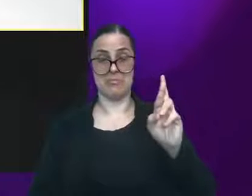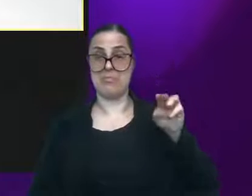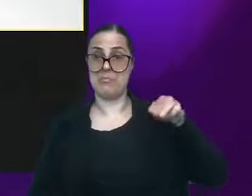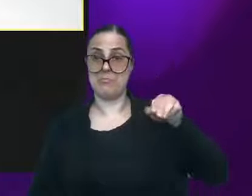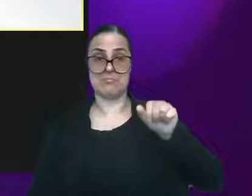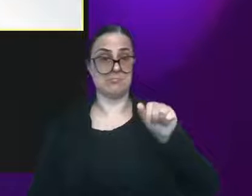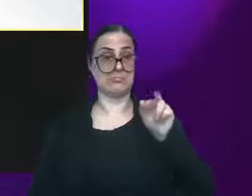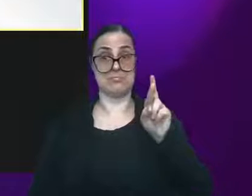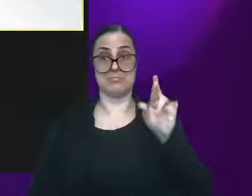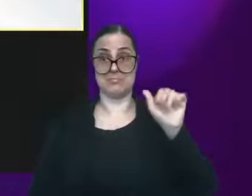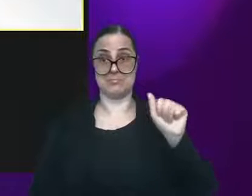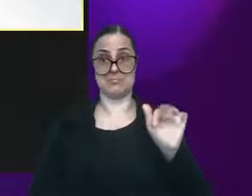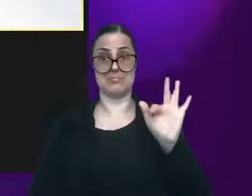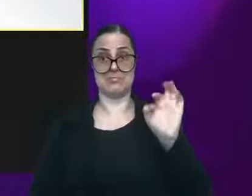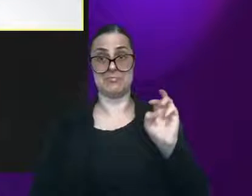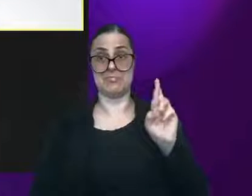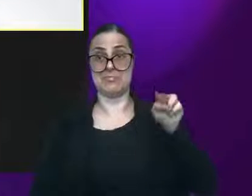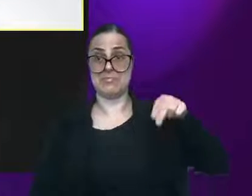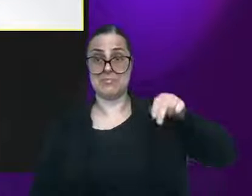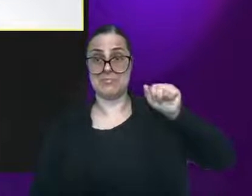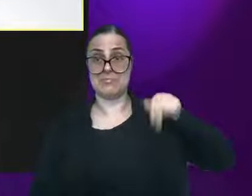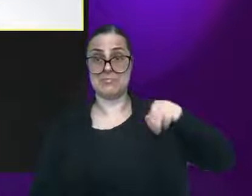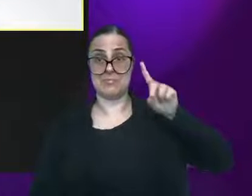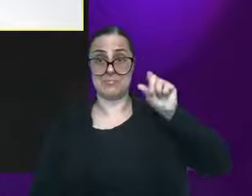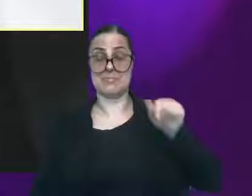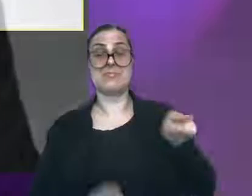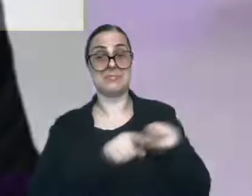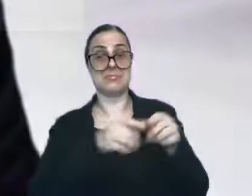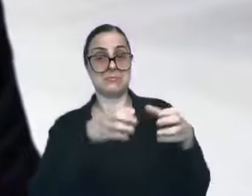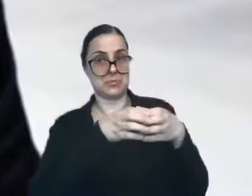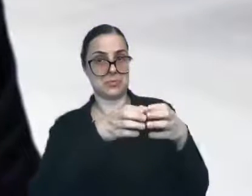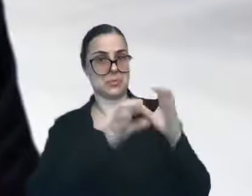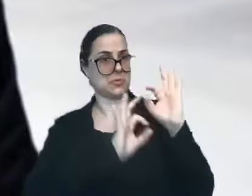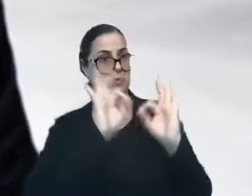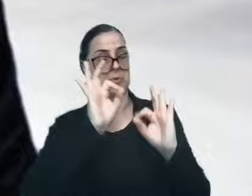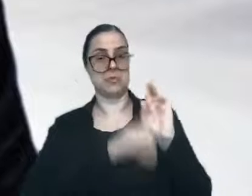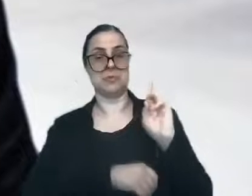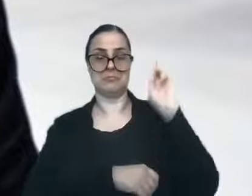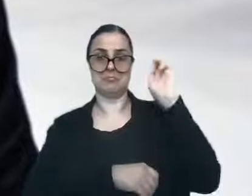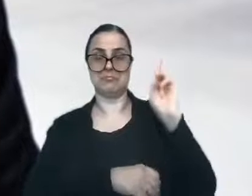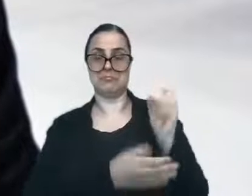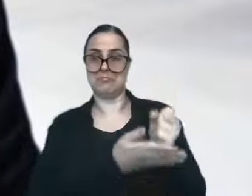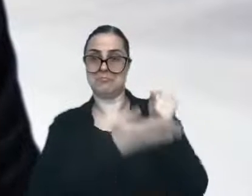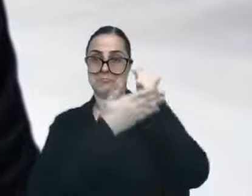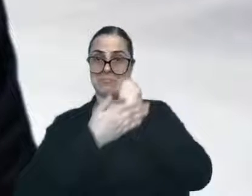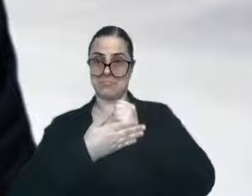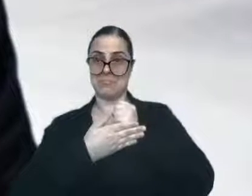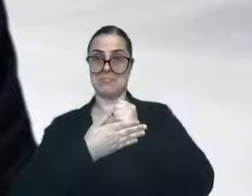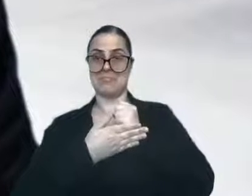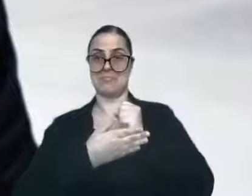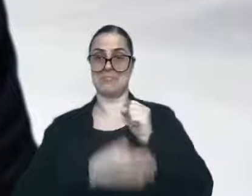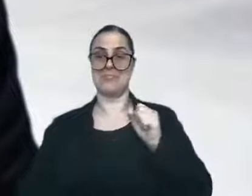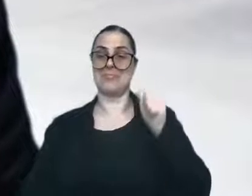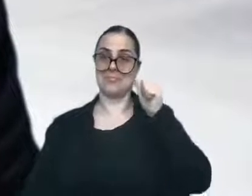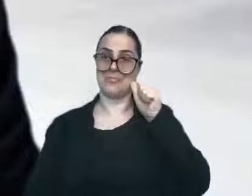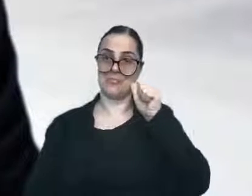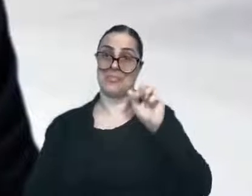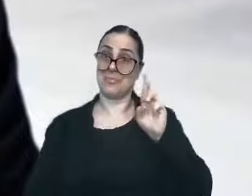ao pessoal todo da organização, que está dando bastante suporte, em nome da Rosana.